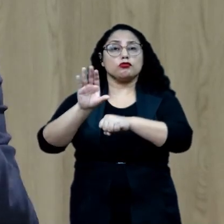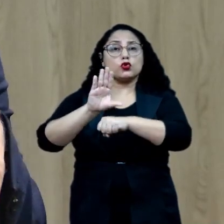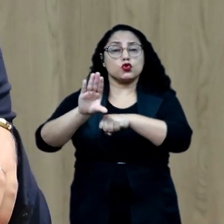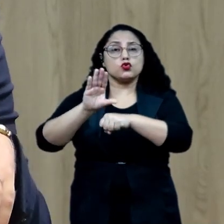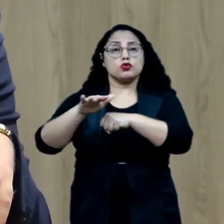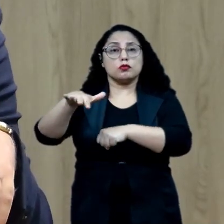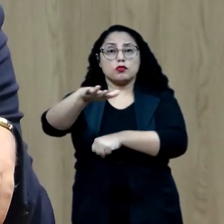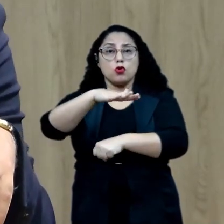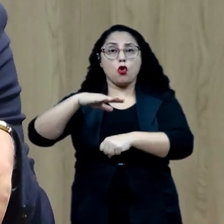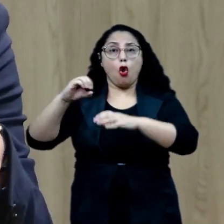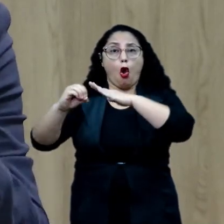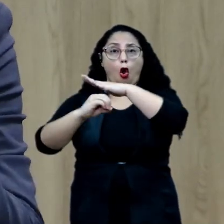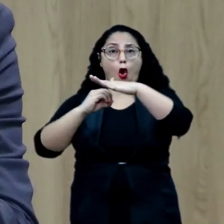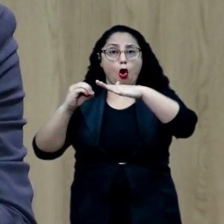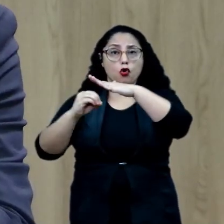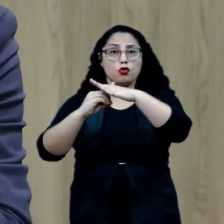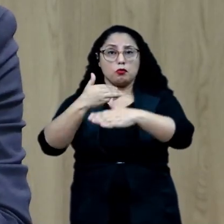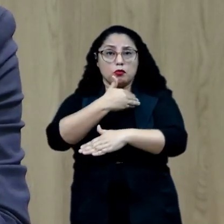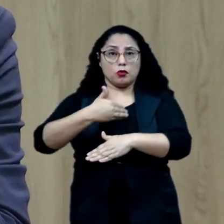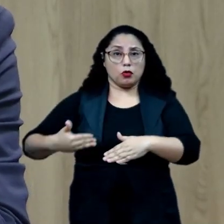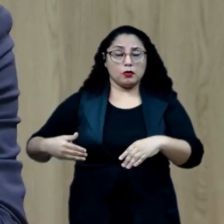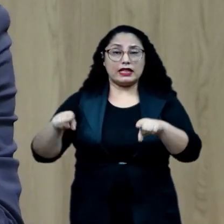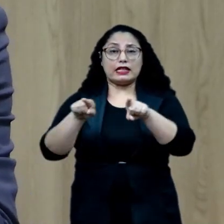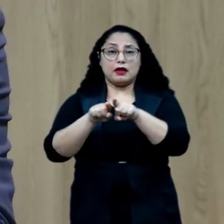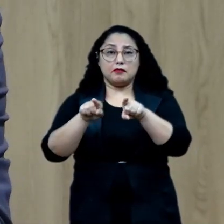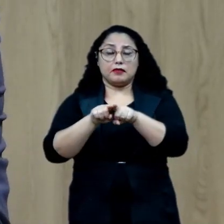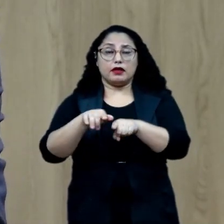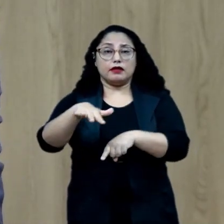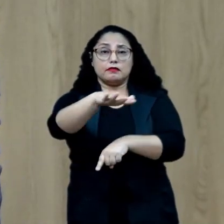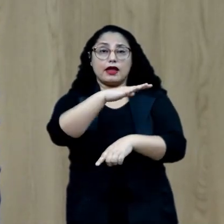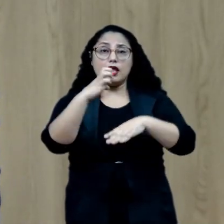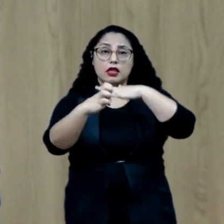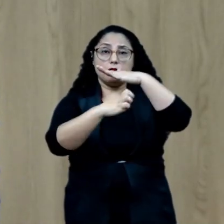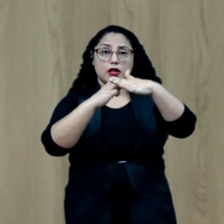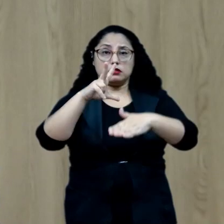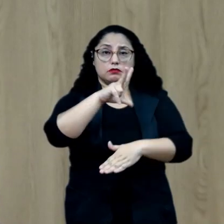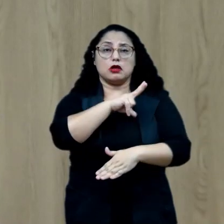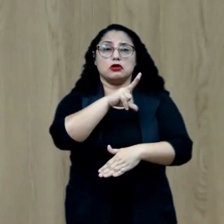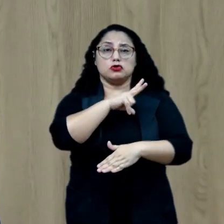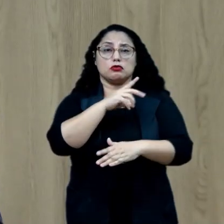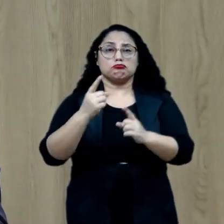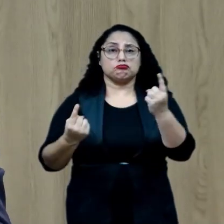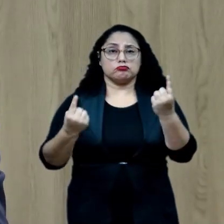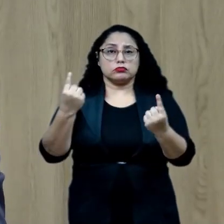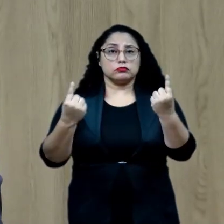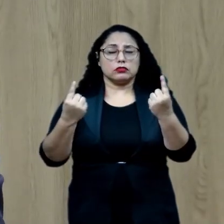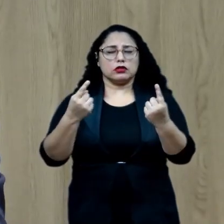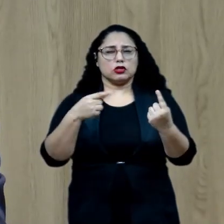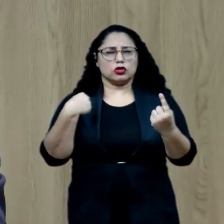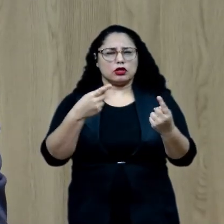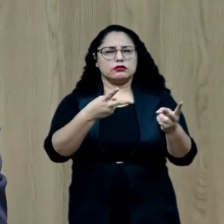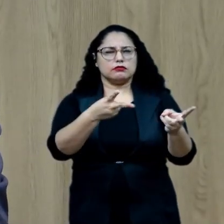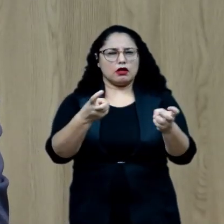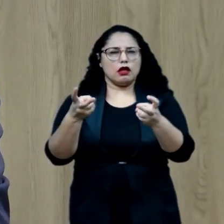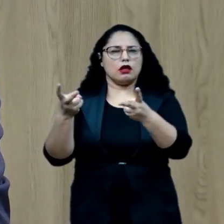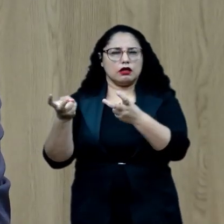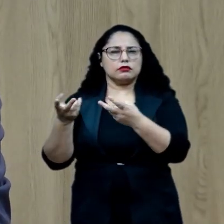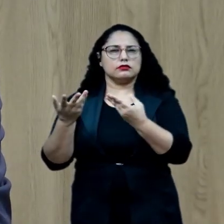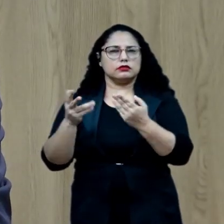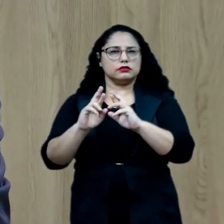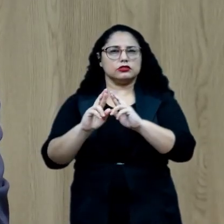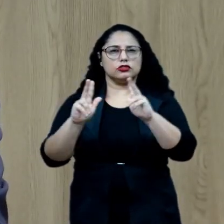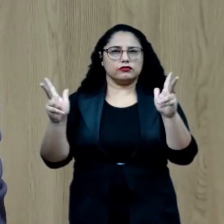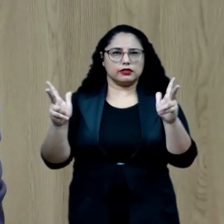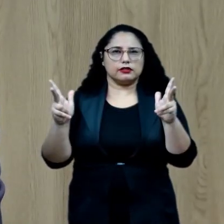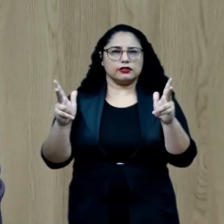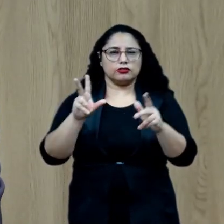tanto para órgão público, quanto para empresas privadas. O que a gente percebe assim de